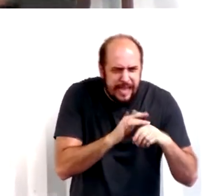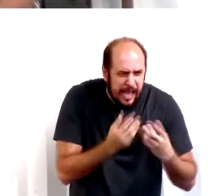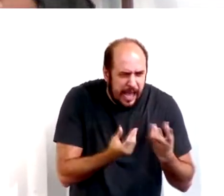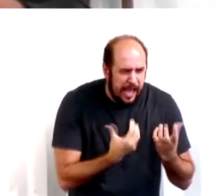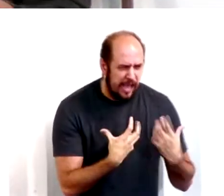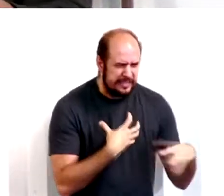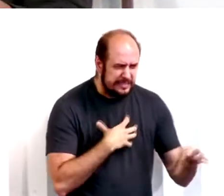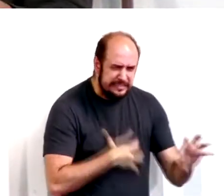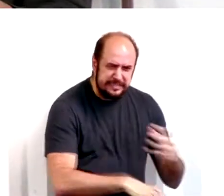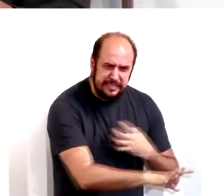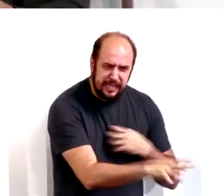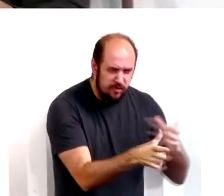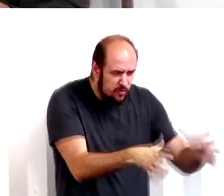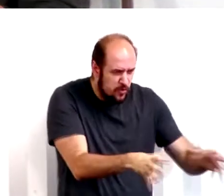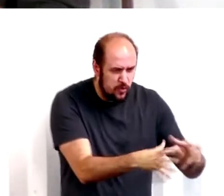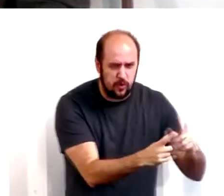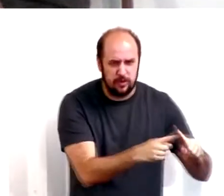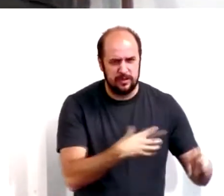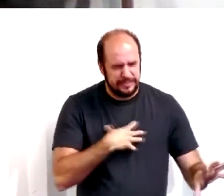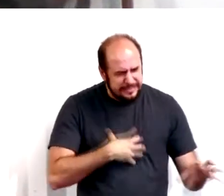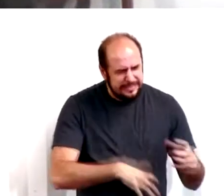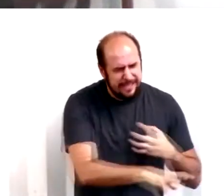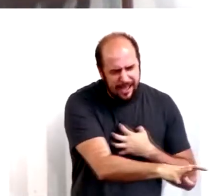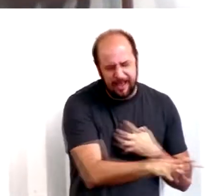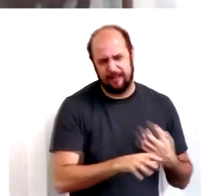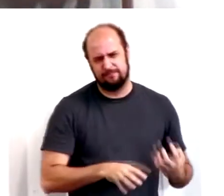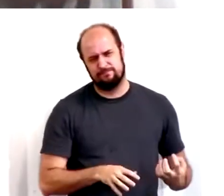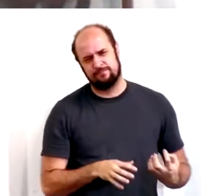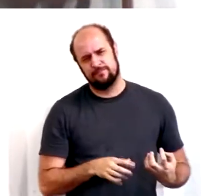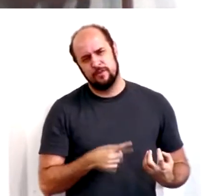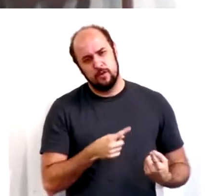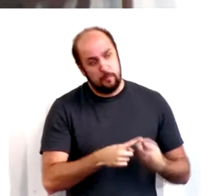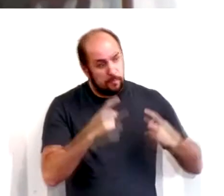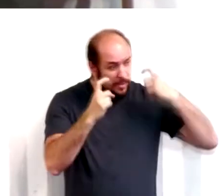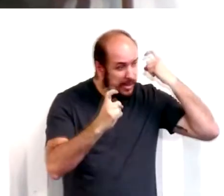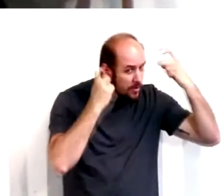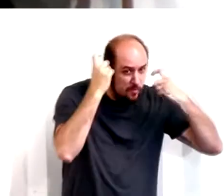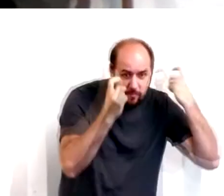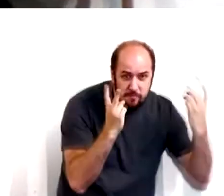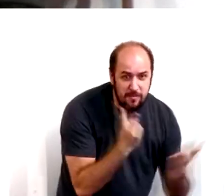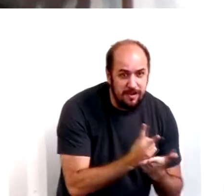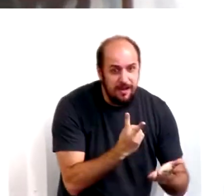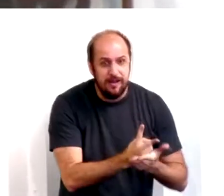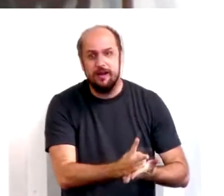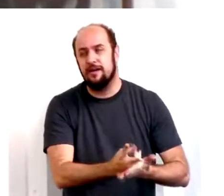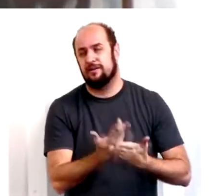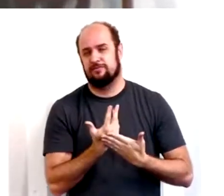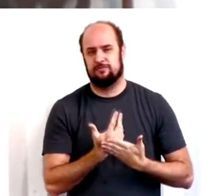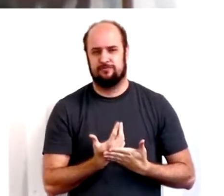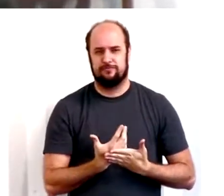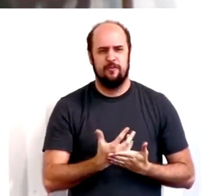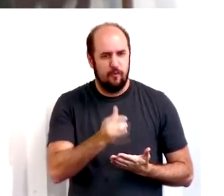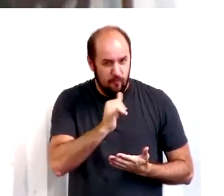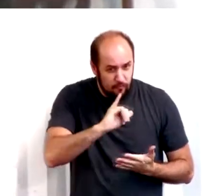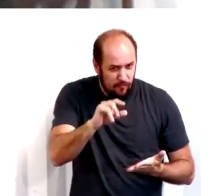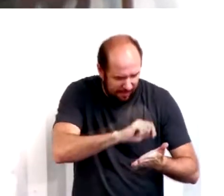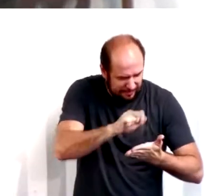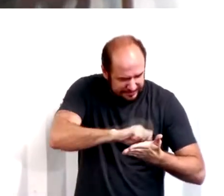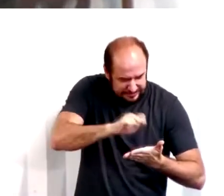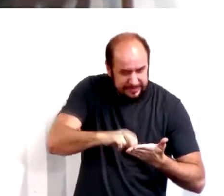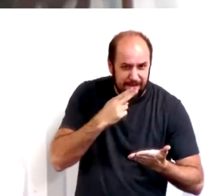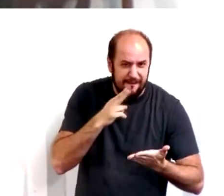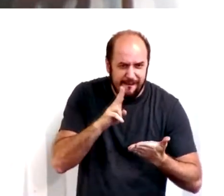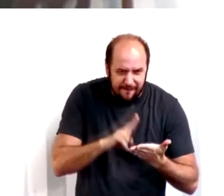com esses queridos, e se preocupava com a situação deles. E ele destaca isso aqui quando